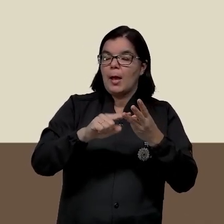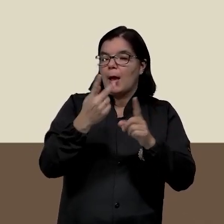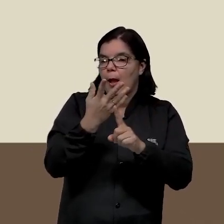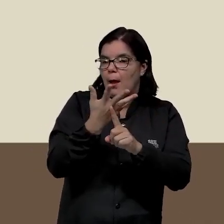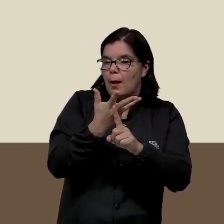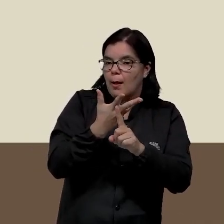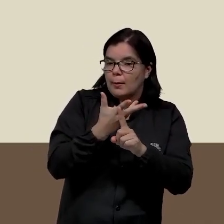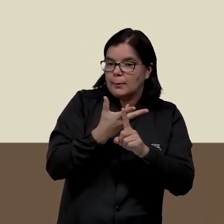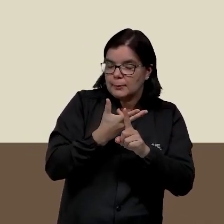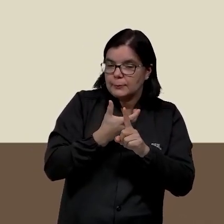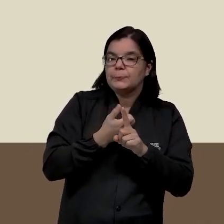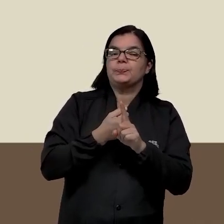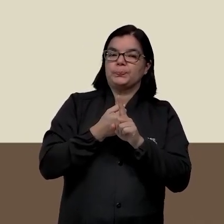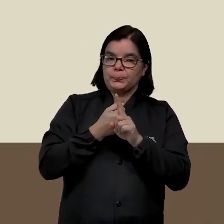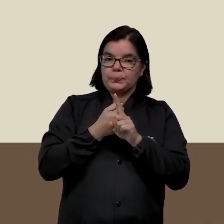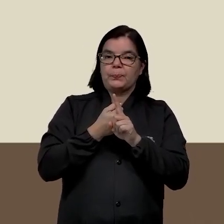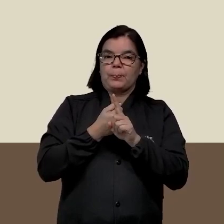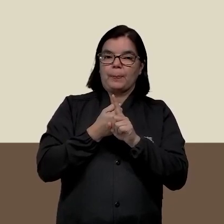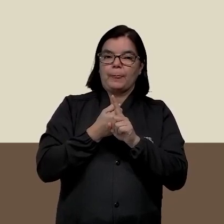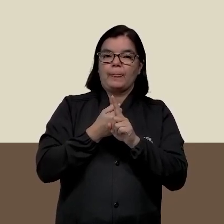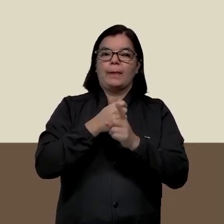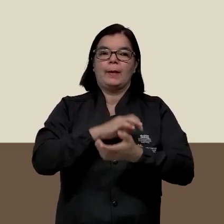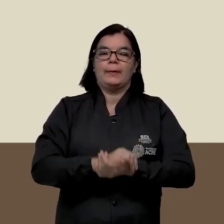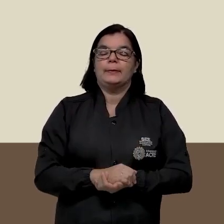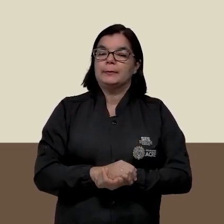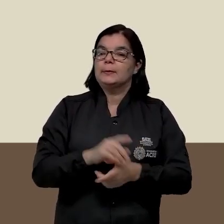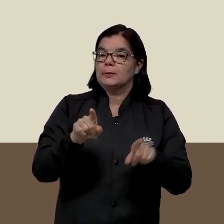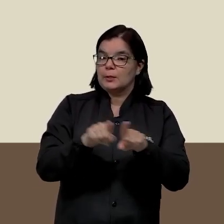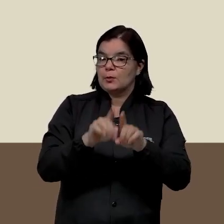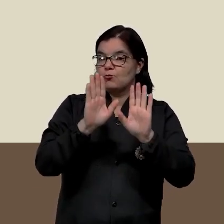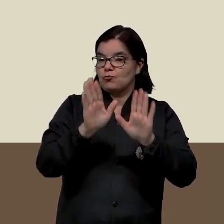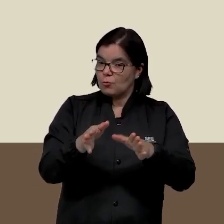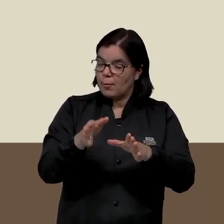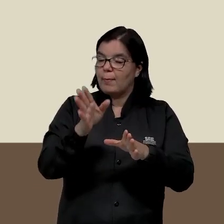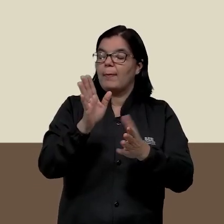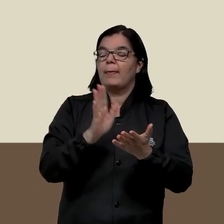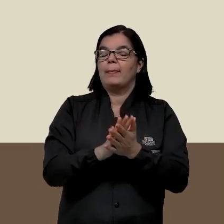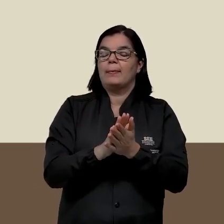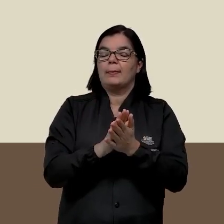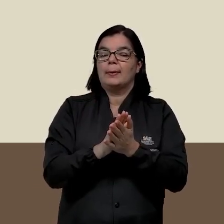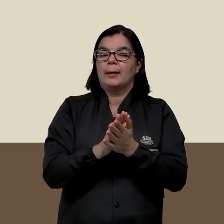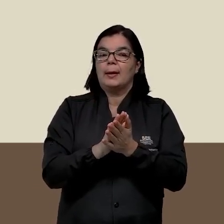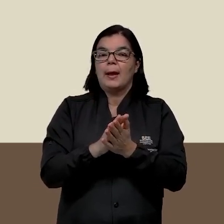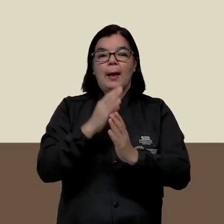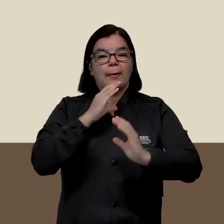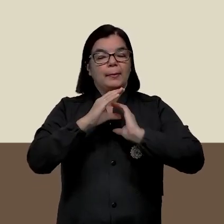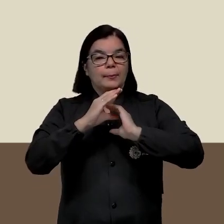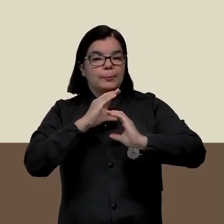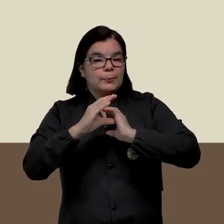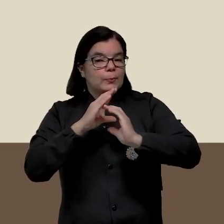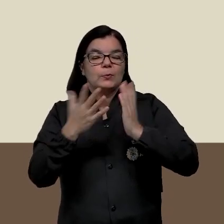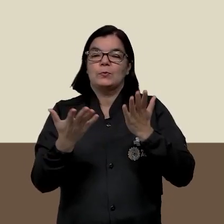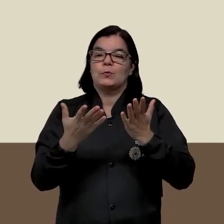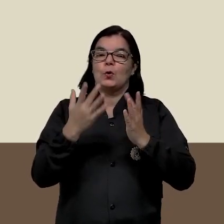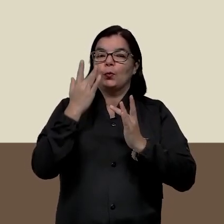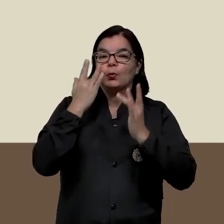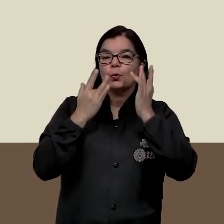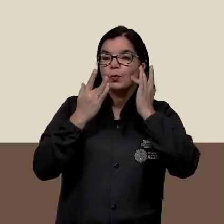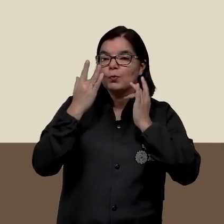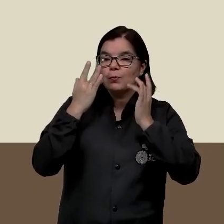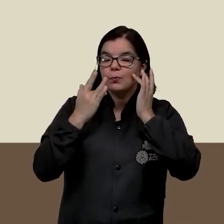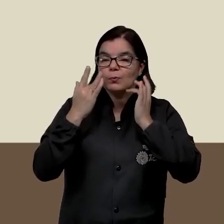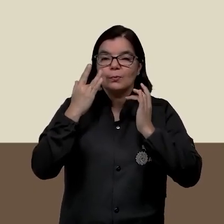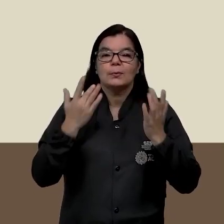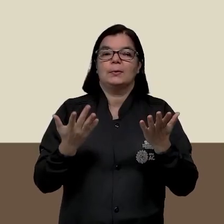as poesias, né? As artísticas, que aí já entram a música, a produção teatral,